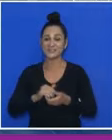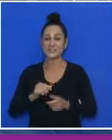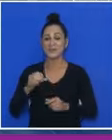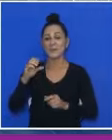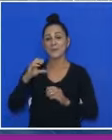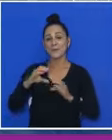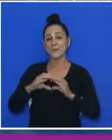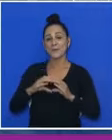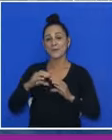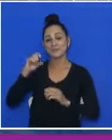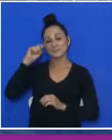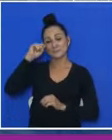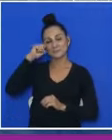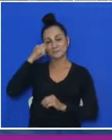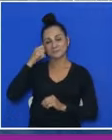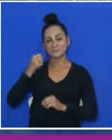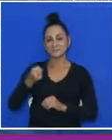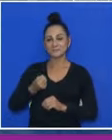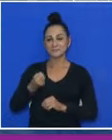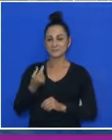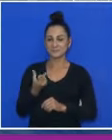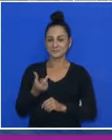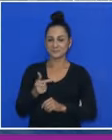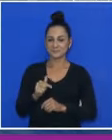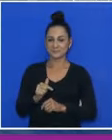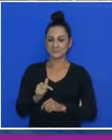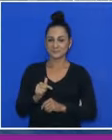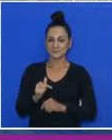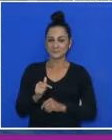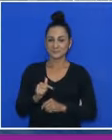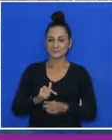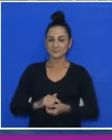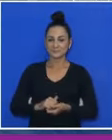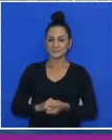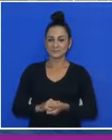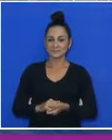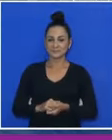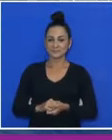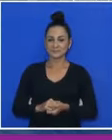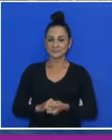número 17. Preta, 17.